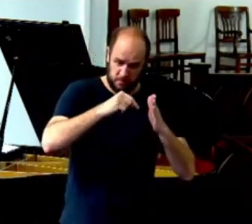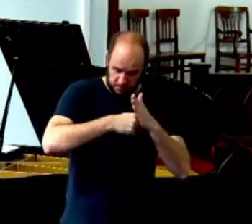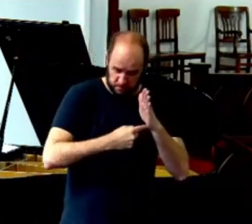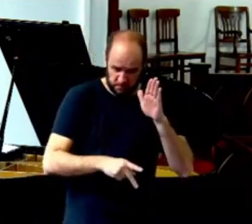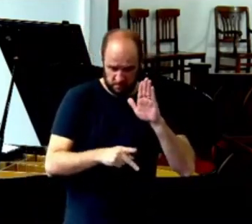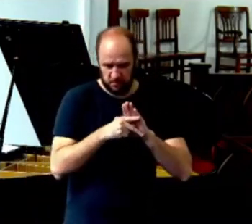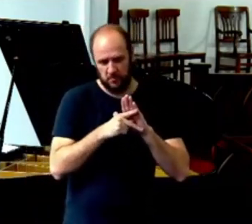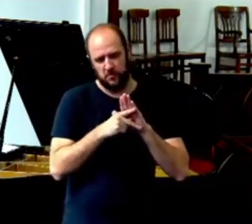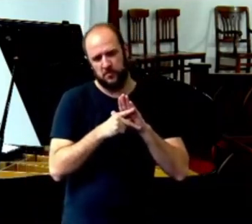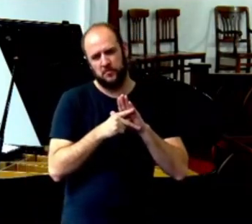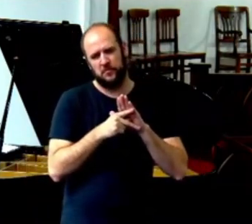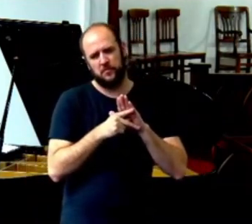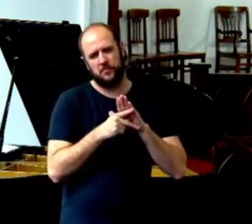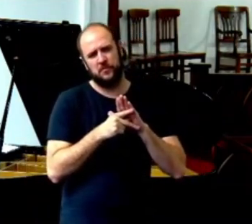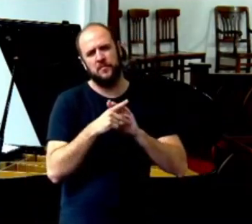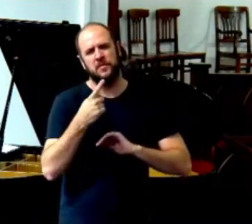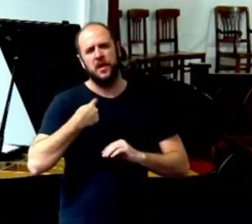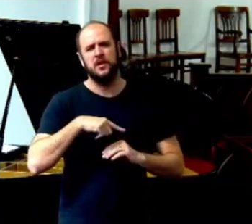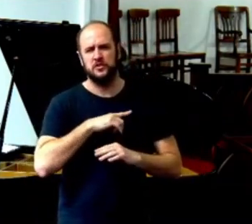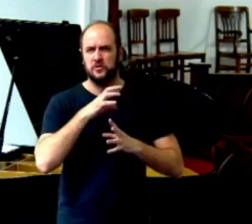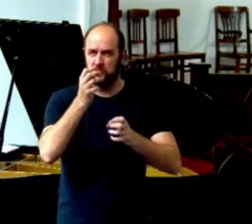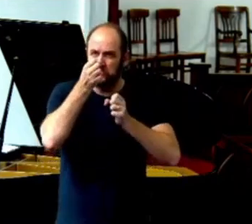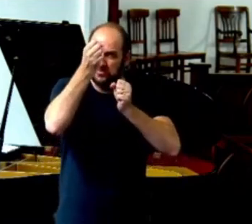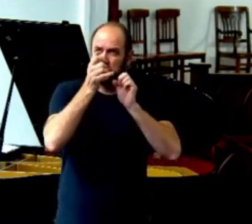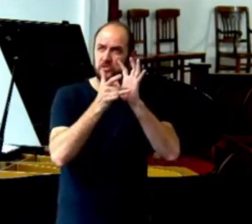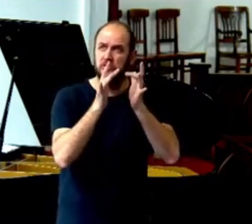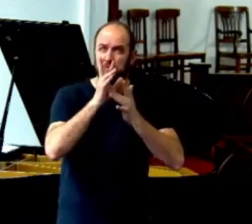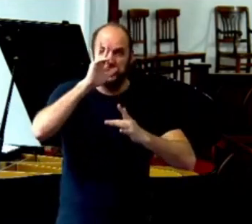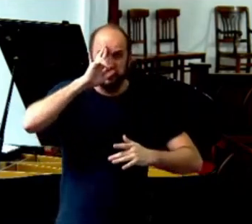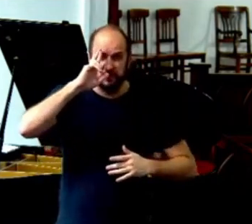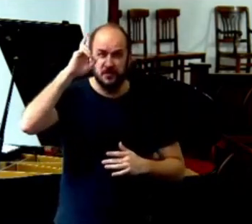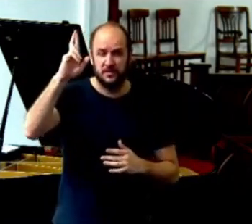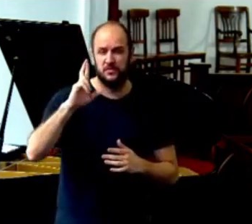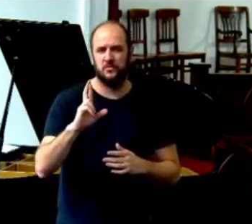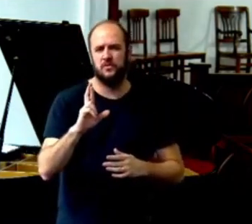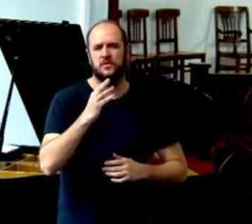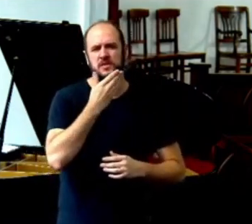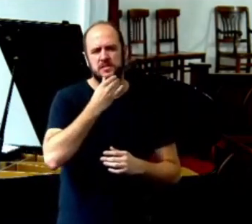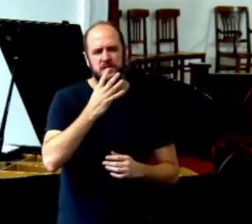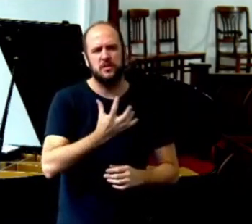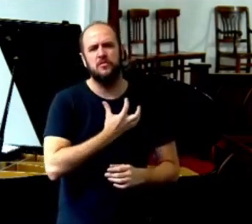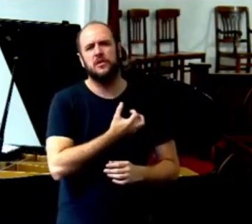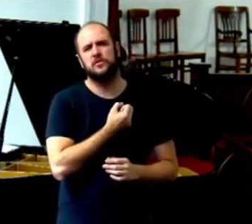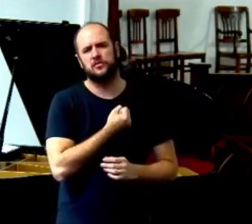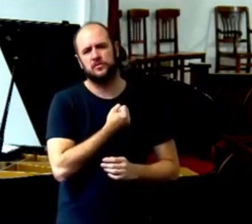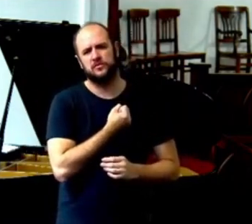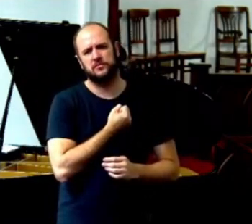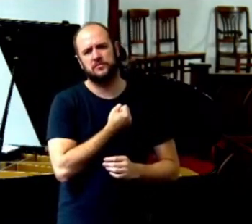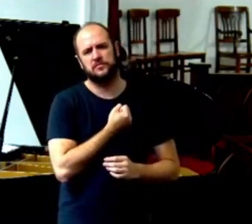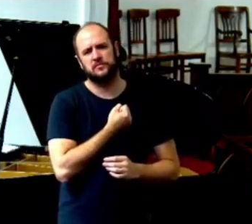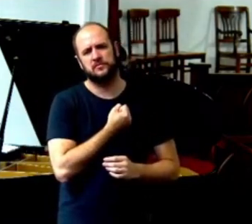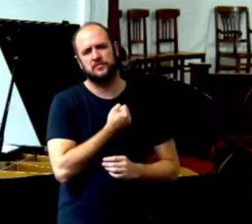nós mesmos: temos a Jesus Cristo como nosso Senhor e o nosso Salvador?